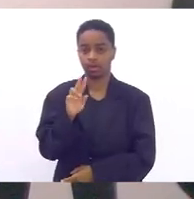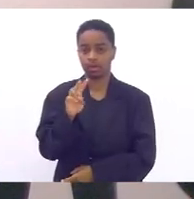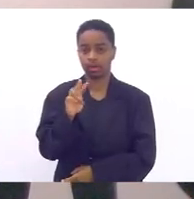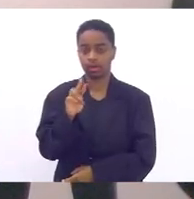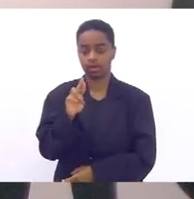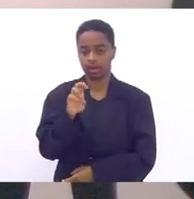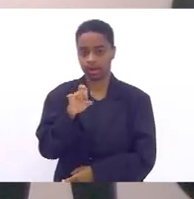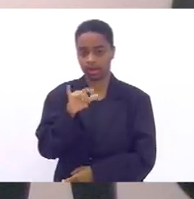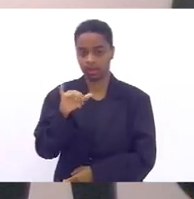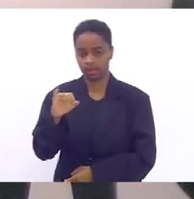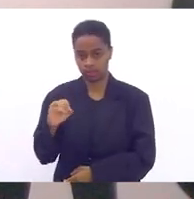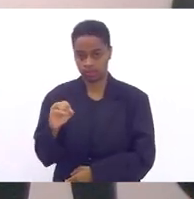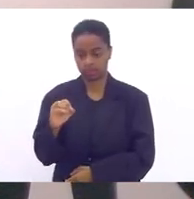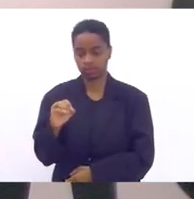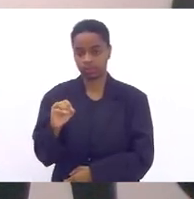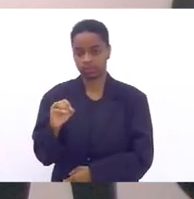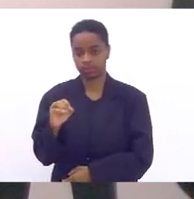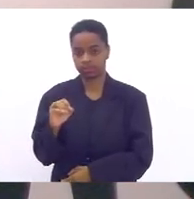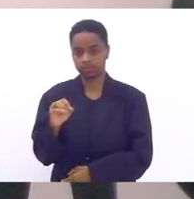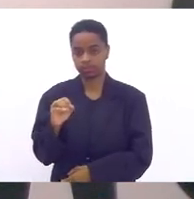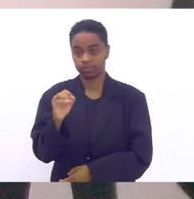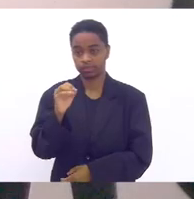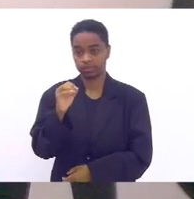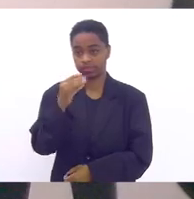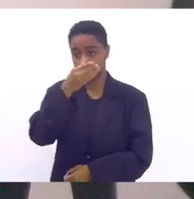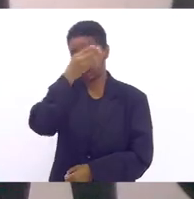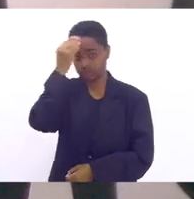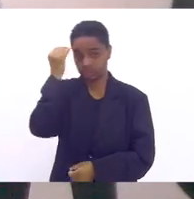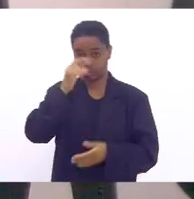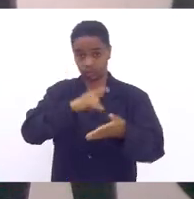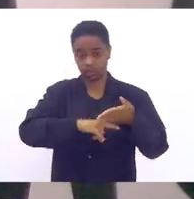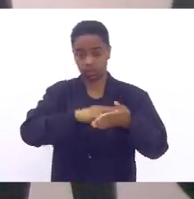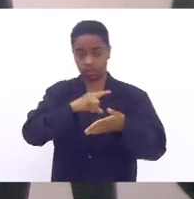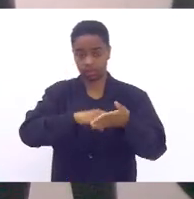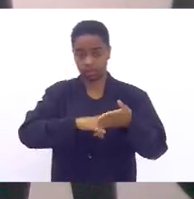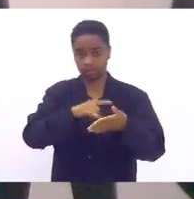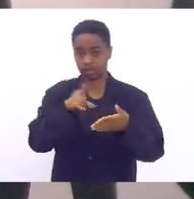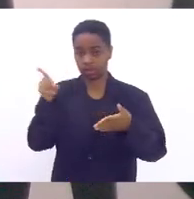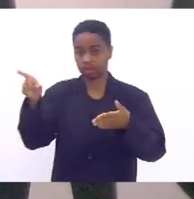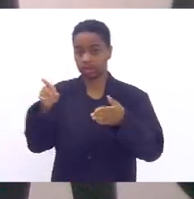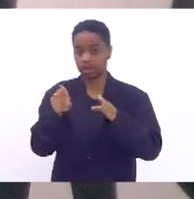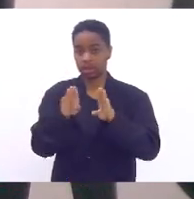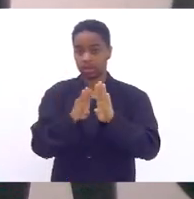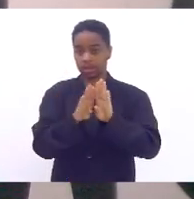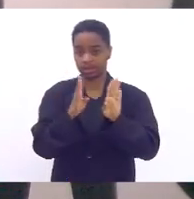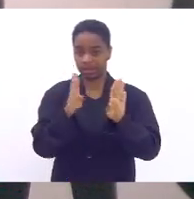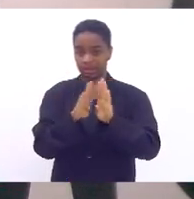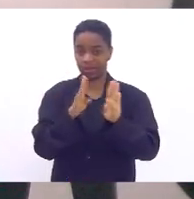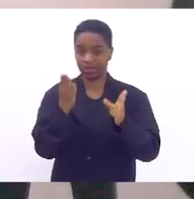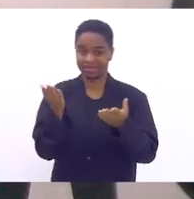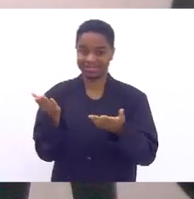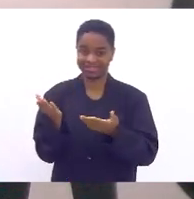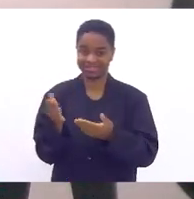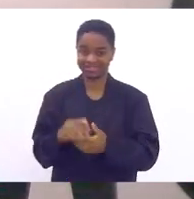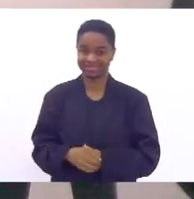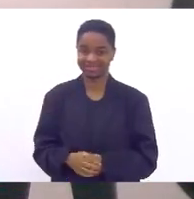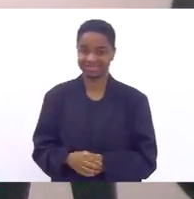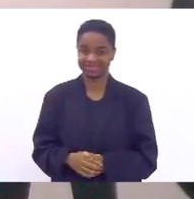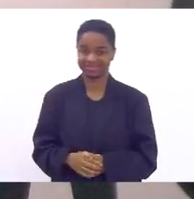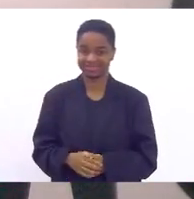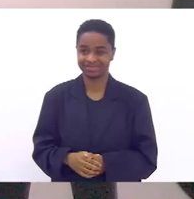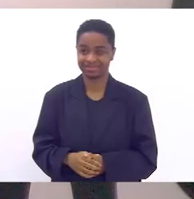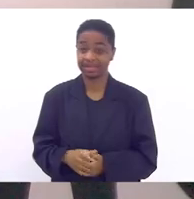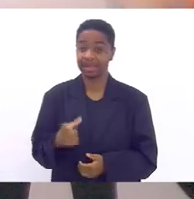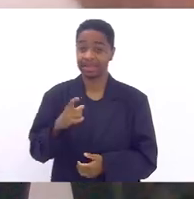Marco Aurélio de Carvalho ele esqueceu seu documento lá na portaria crdito ó o cartão de